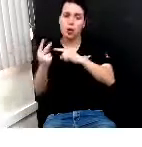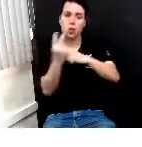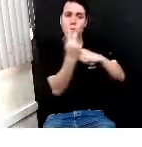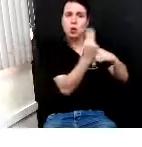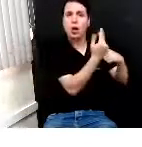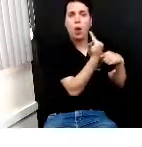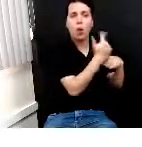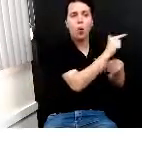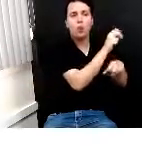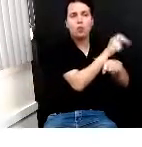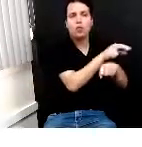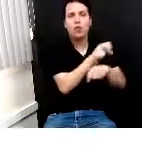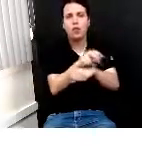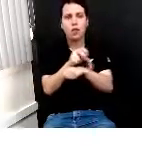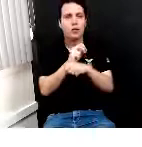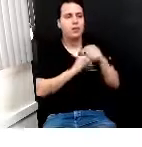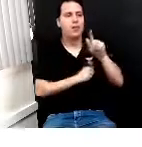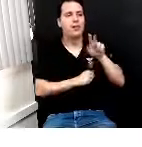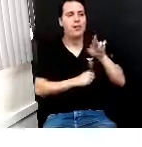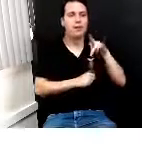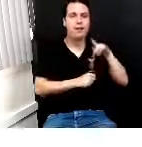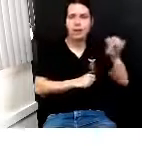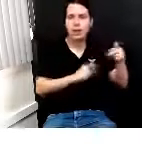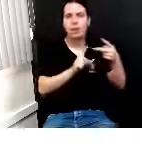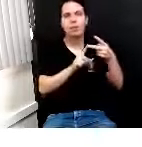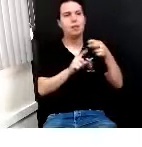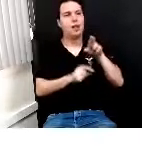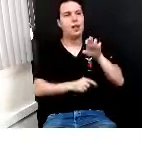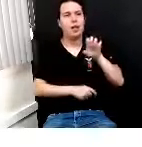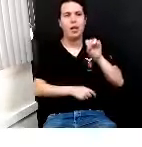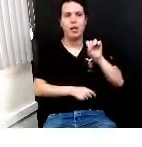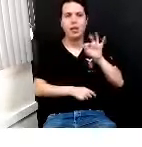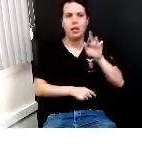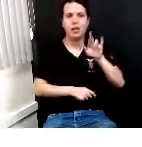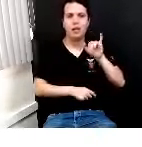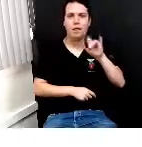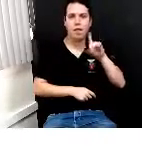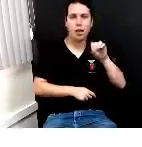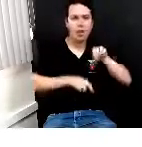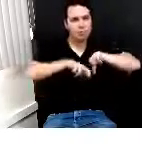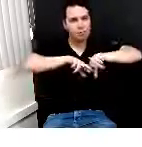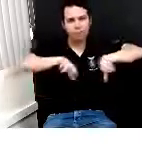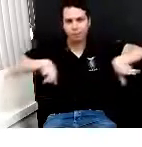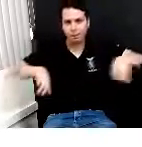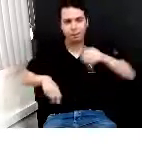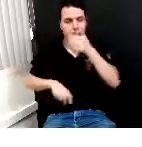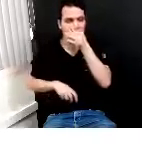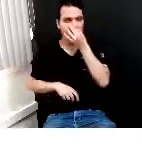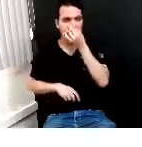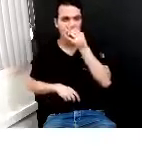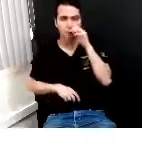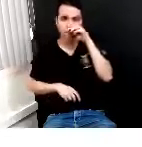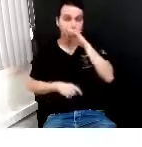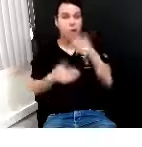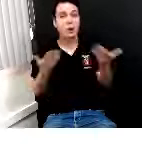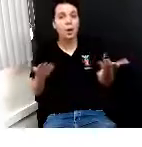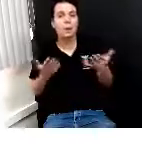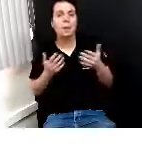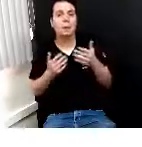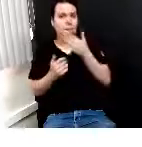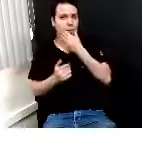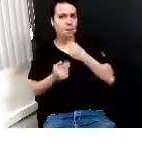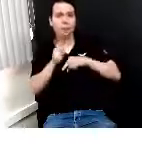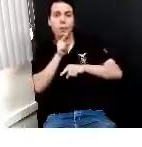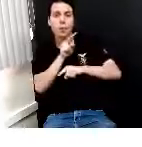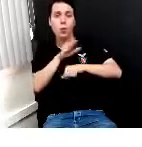da transmissão da gripe, sendo muito importante. Legal, legal, bacana. Então, o momento é de cuidado, prevenção, não é